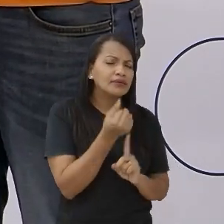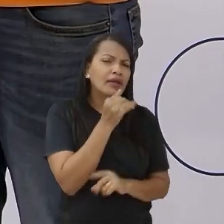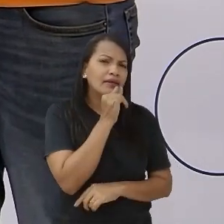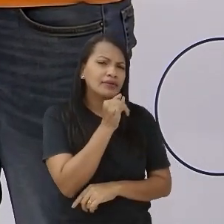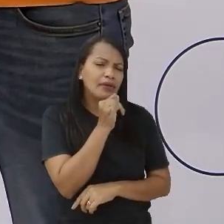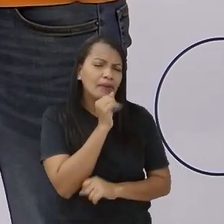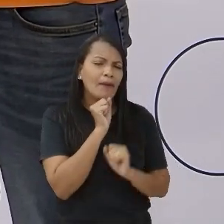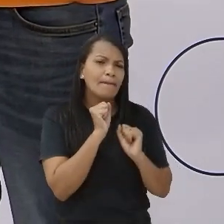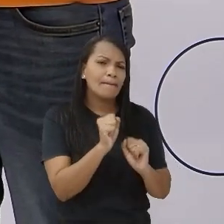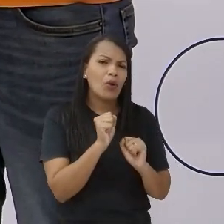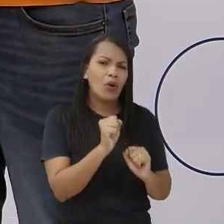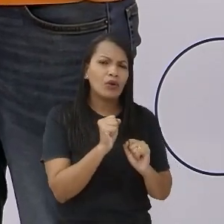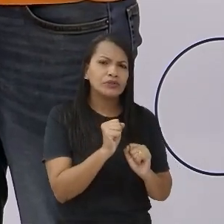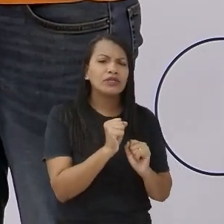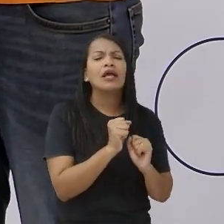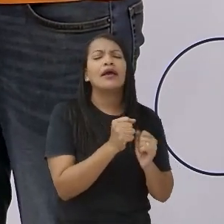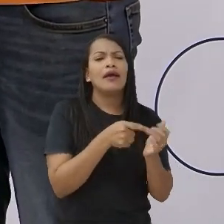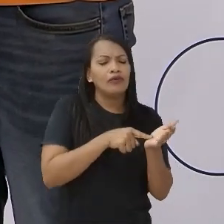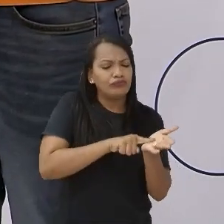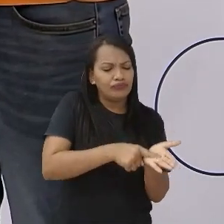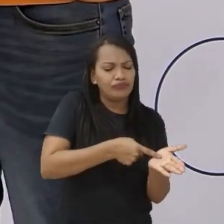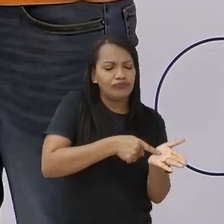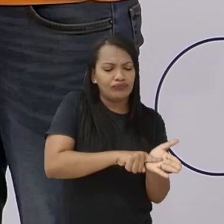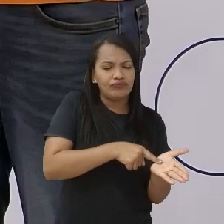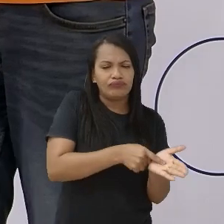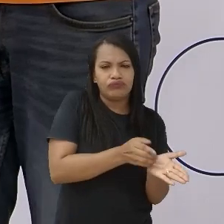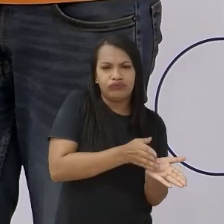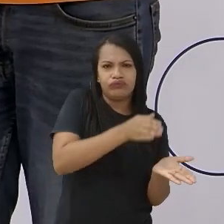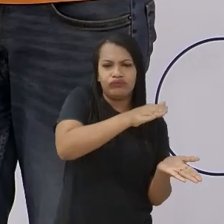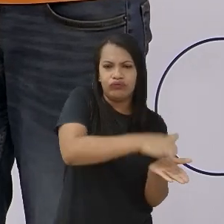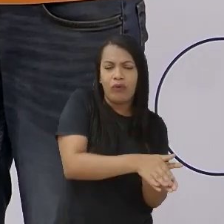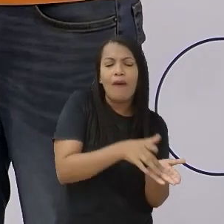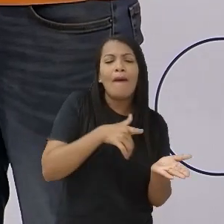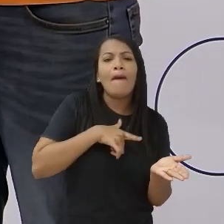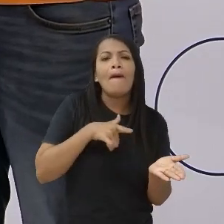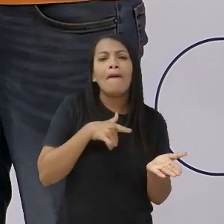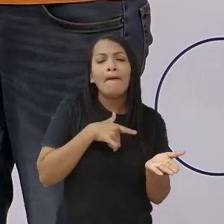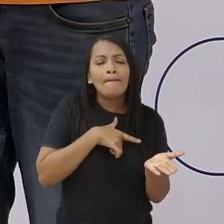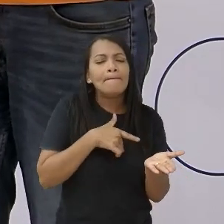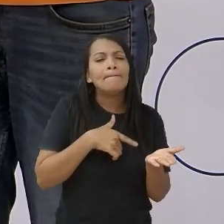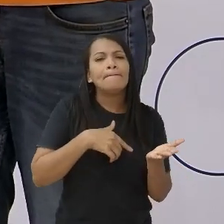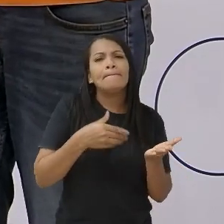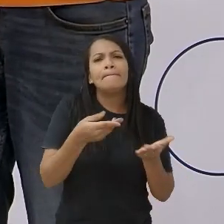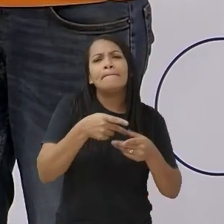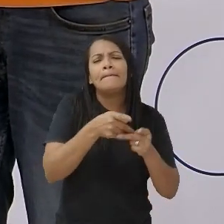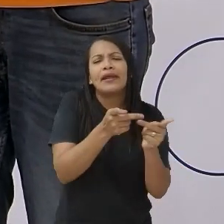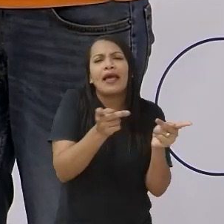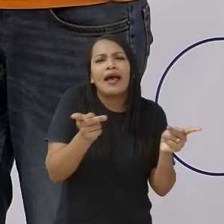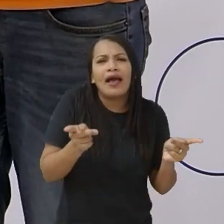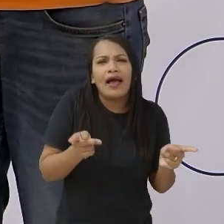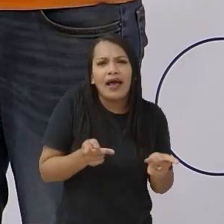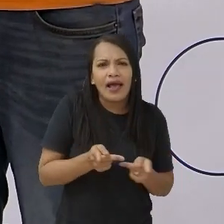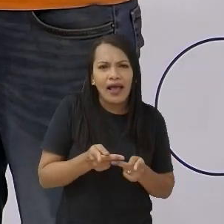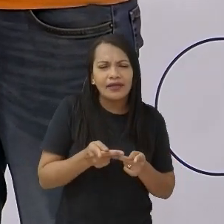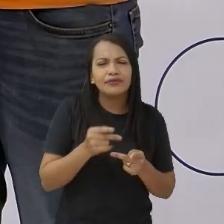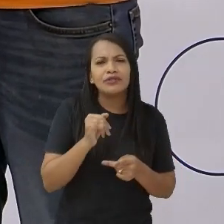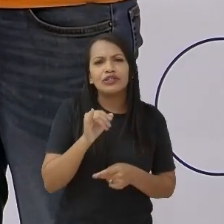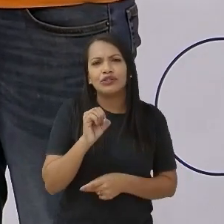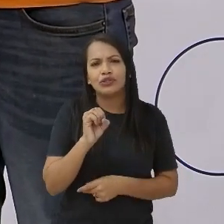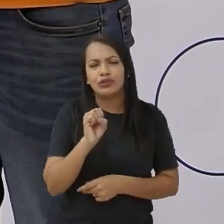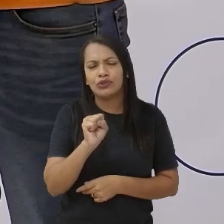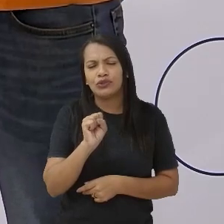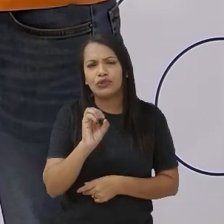exemplo, ela pode fazer uma xilogravura. Tá. Pega um pratinho de isopor, marca um desenho, passa tinta preta e faz como se fosse um